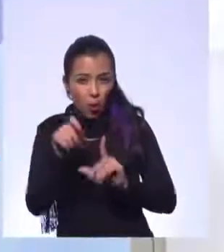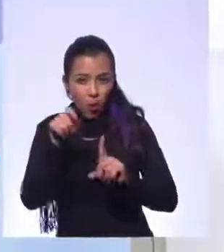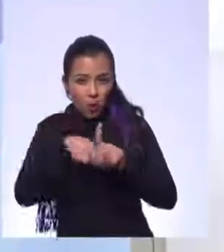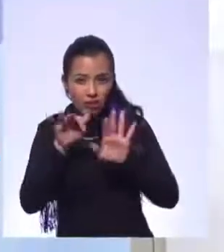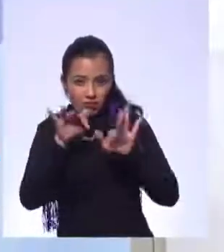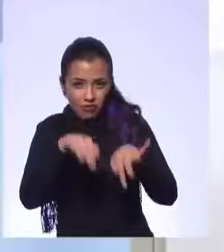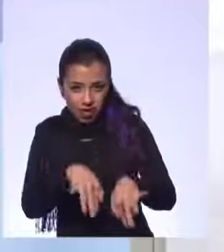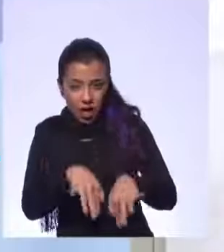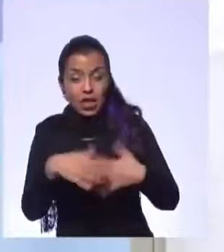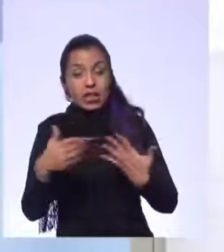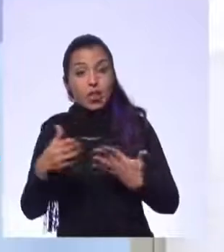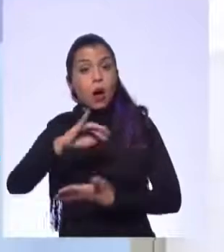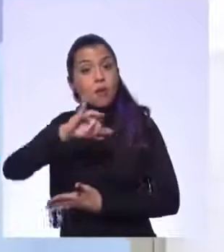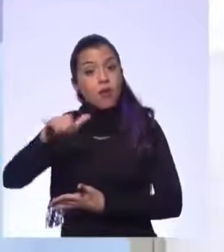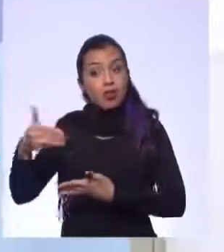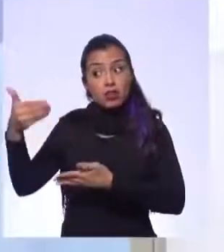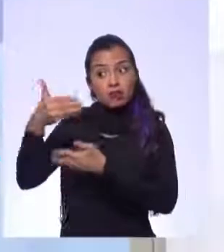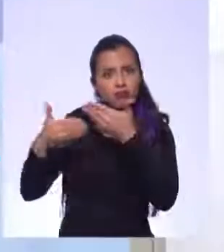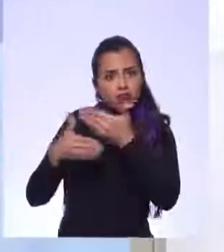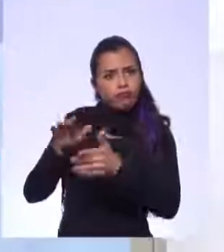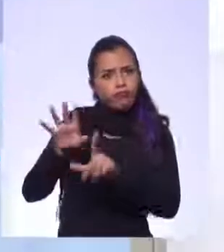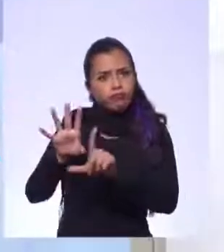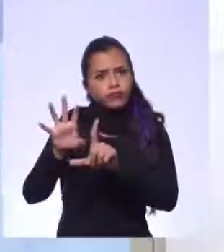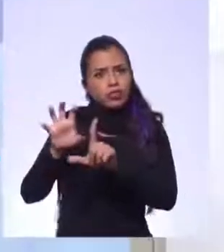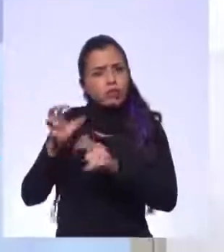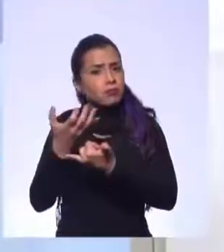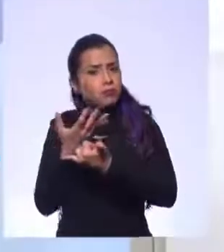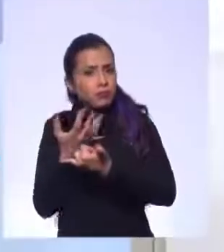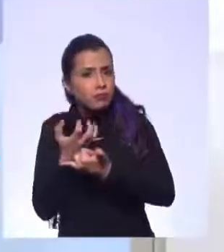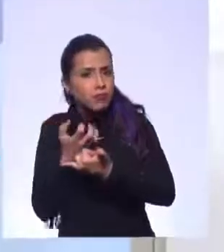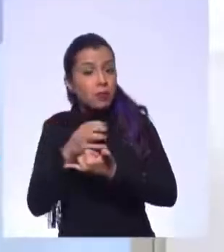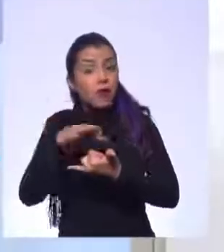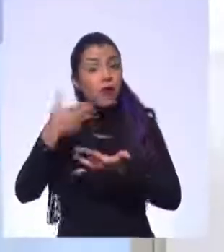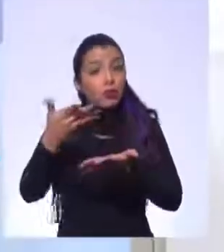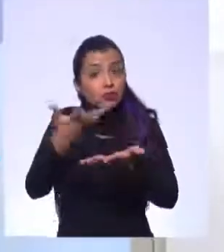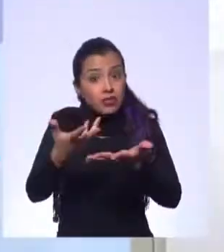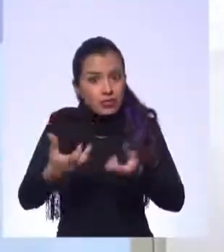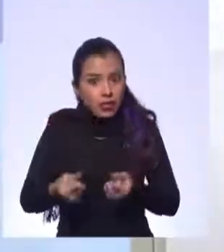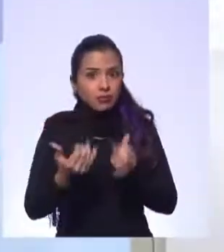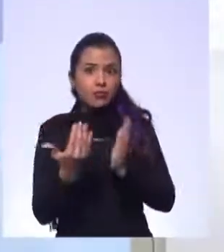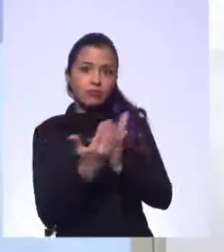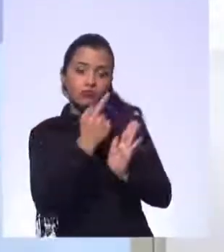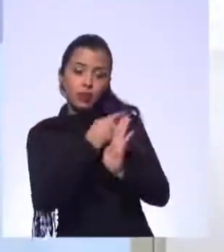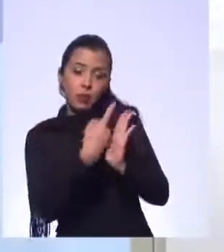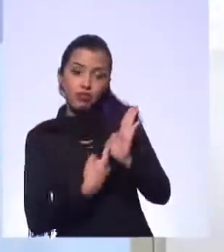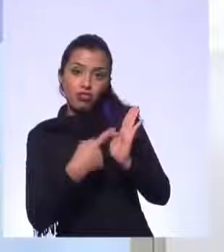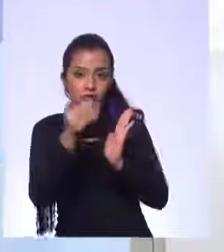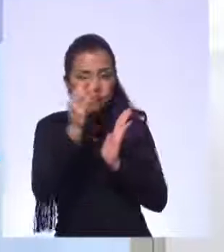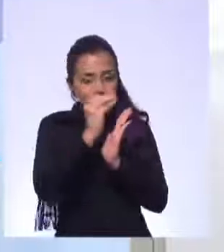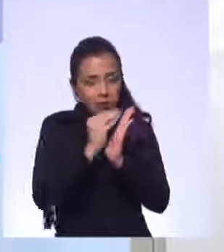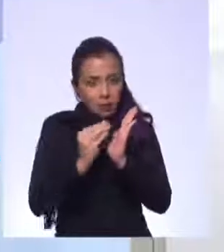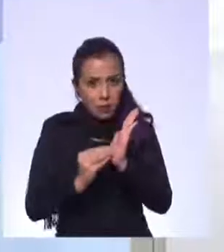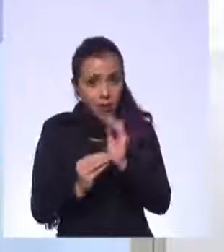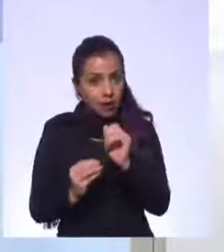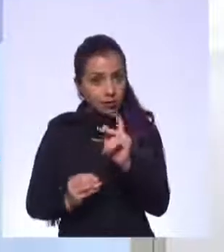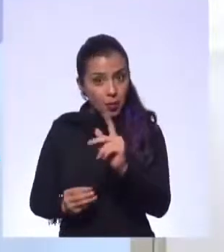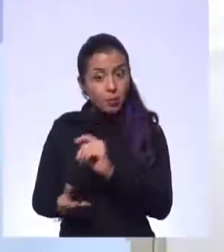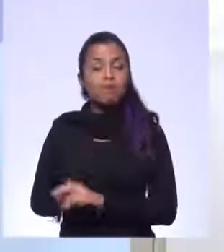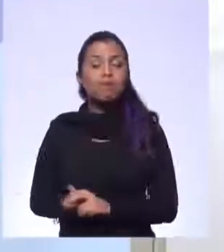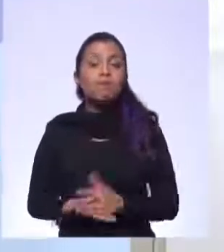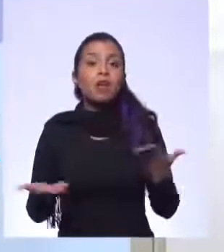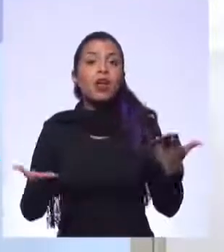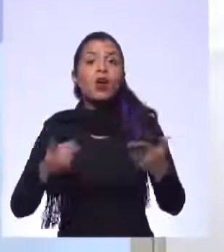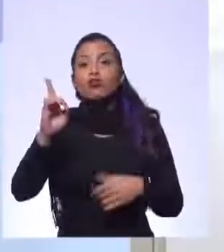esqueça de dar print, organizar o caderno, para quando você receber a apostila, tá tudo bonitinho aqui, tá? Aqui o diretor vai colocar